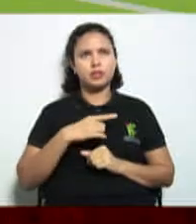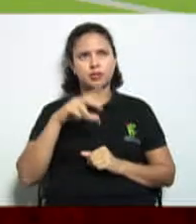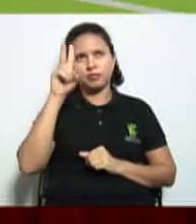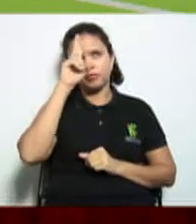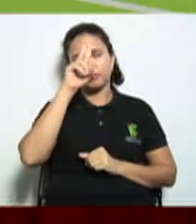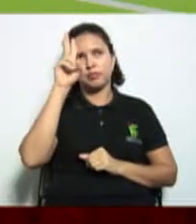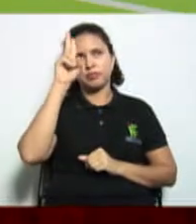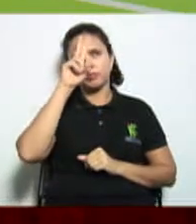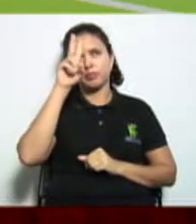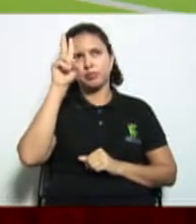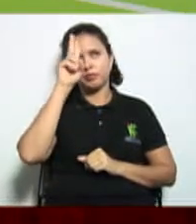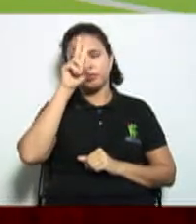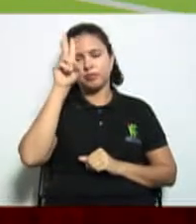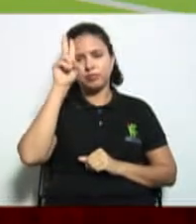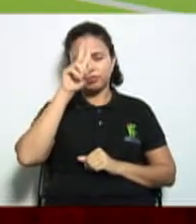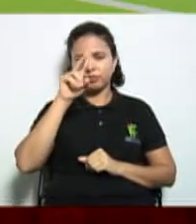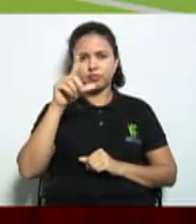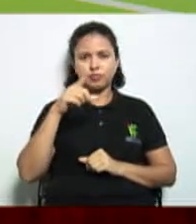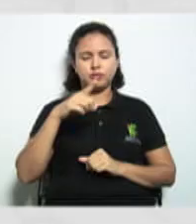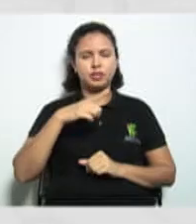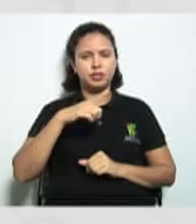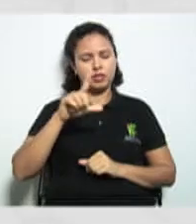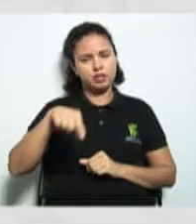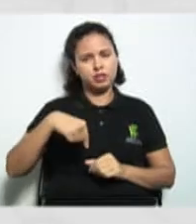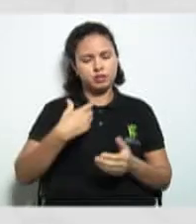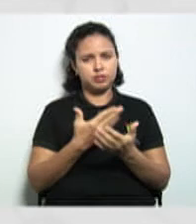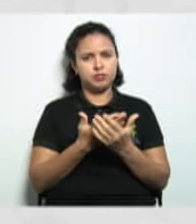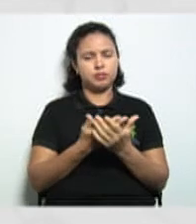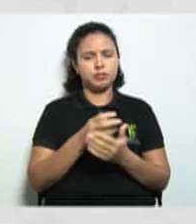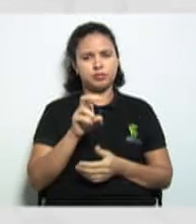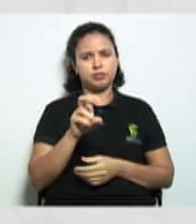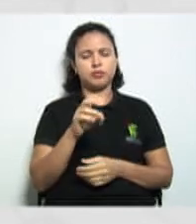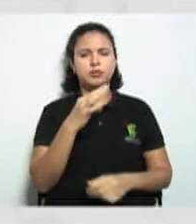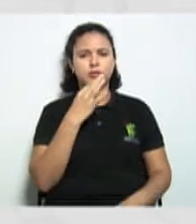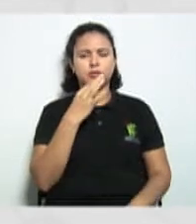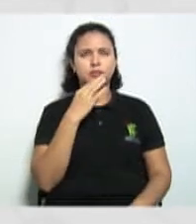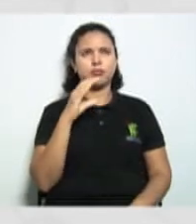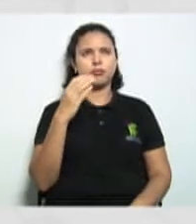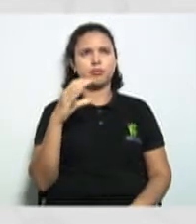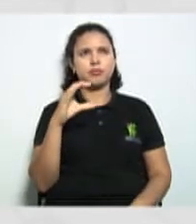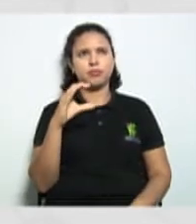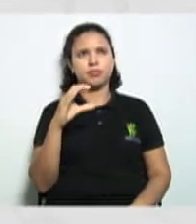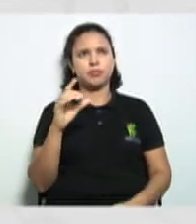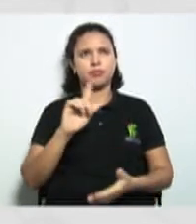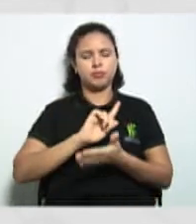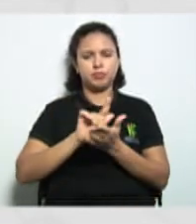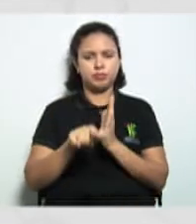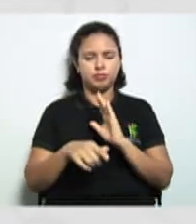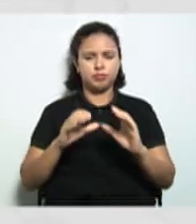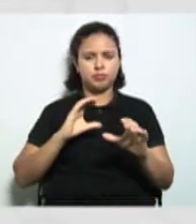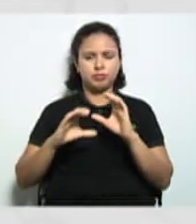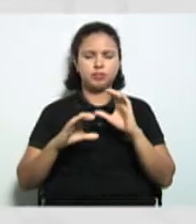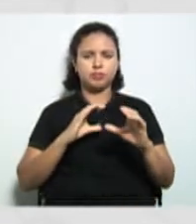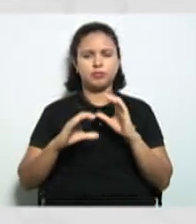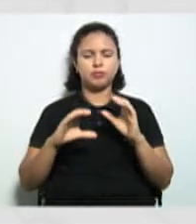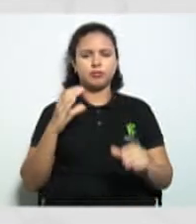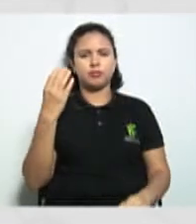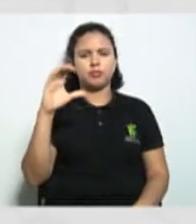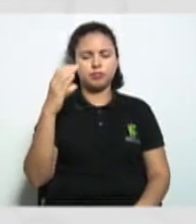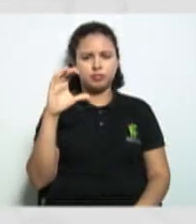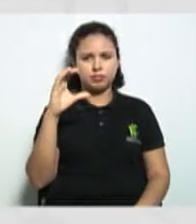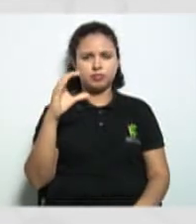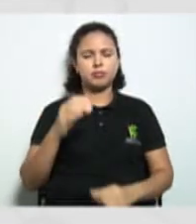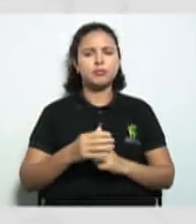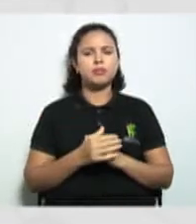revisão. Então, revisão na teleaula 5, conhecimento científico, gênero de comunicação científica, o banner ou